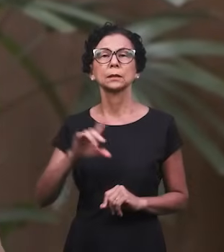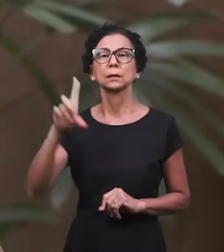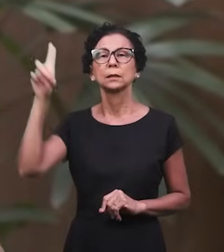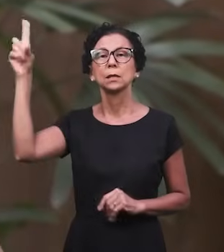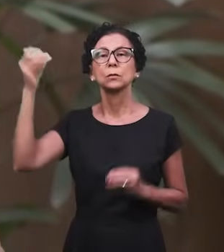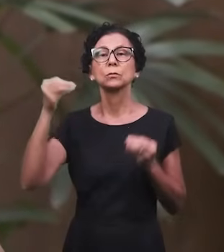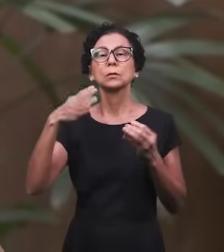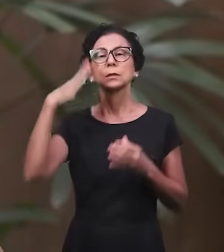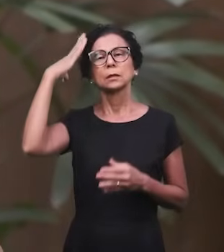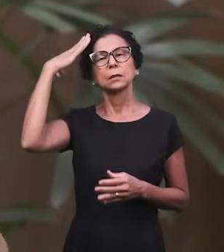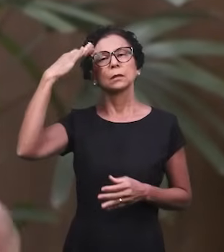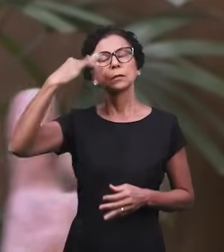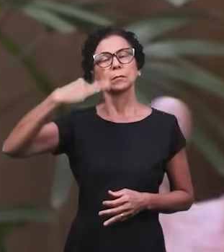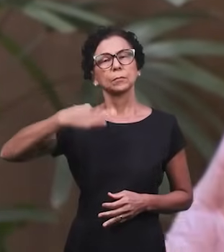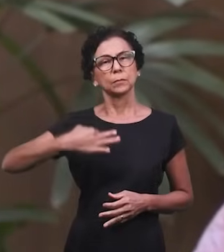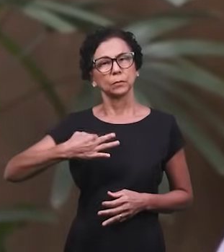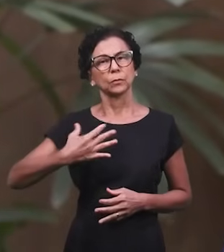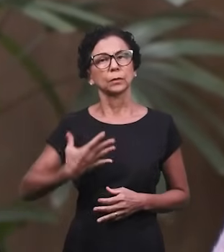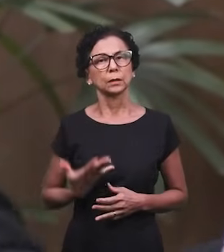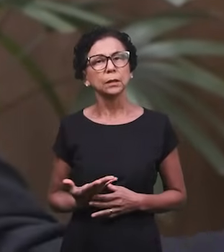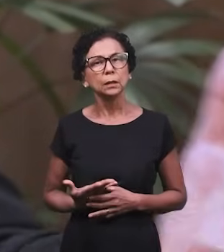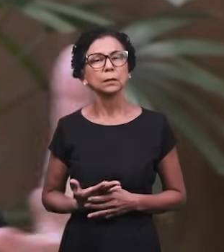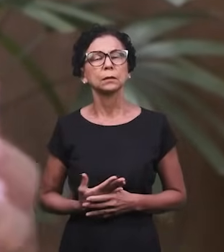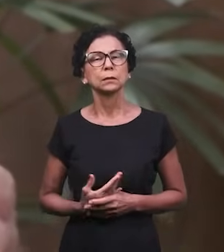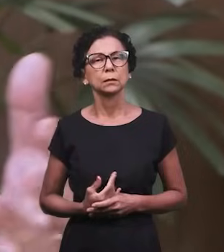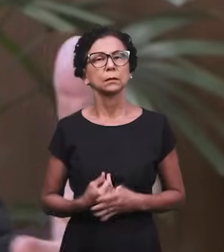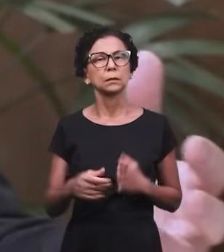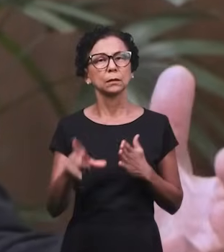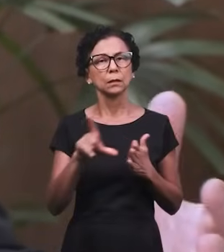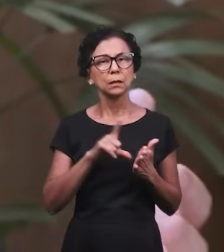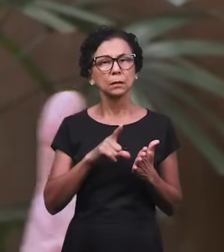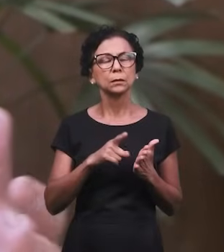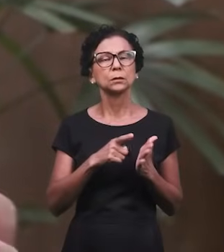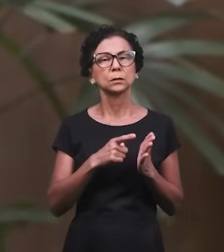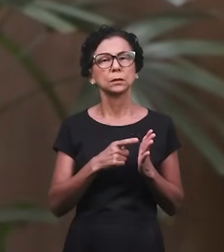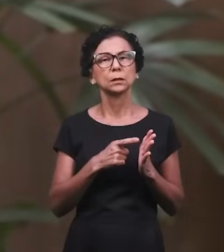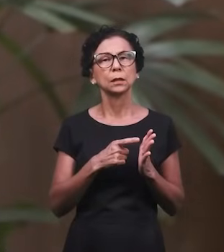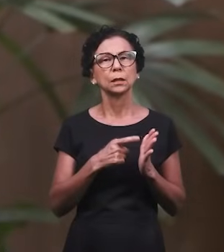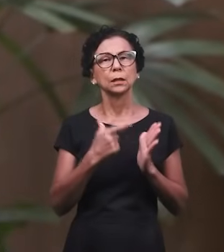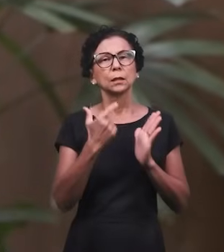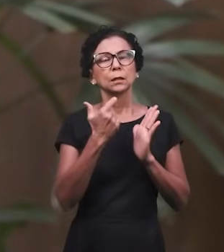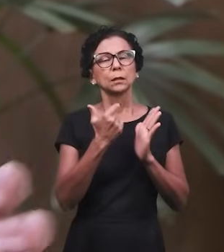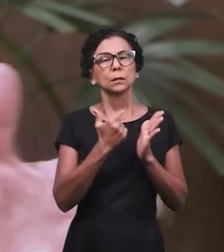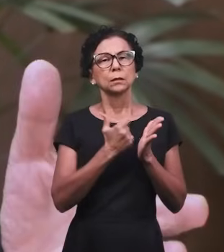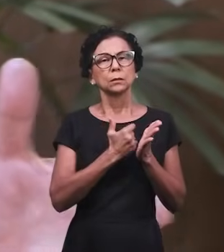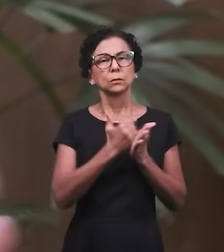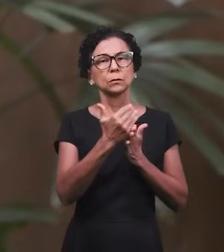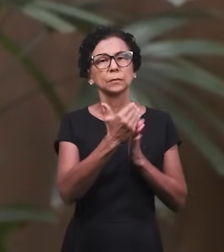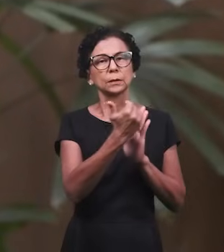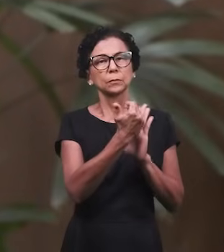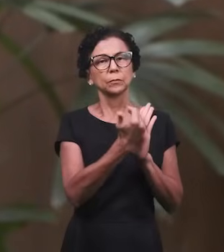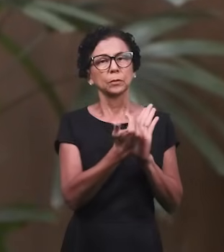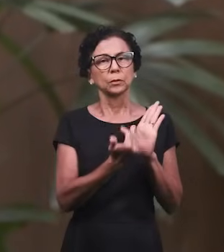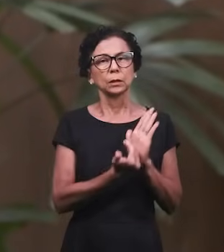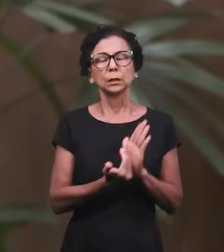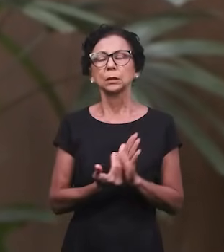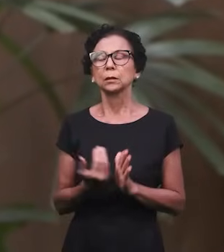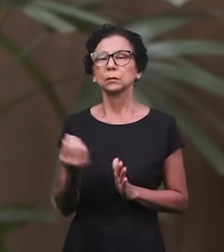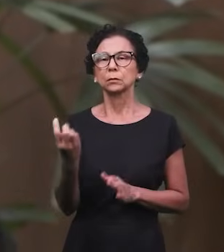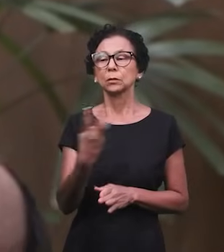de Deus porque nós estávamos aqui até conversando um pouco antes sobre eh o amor